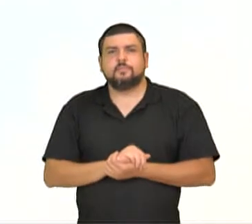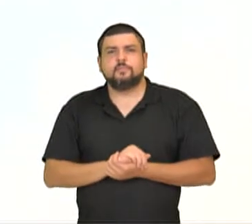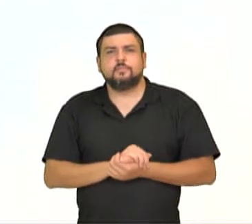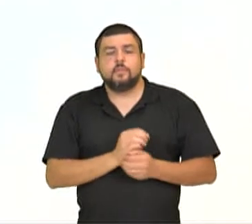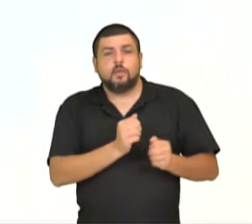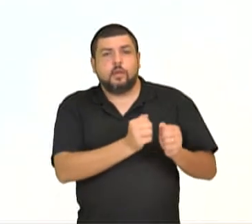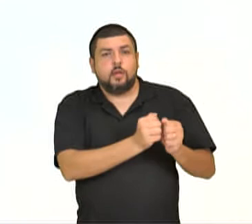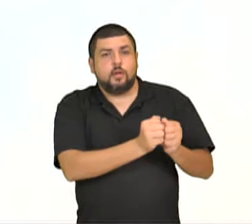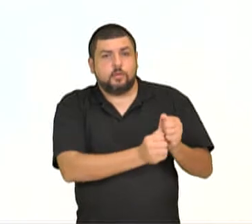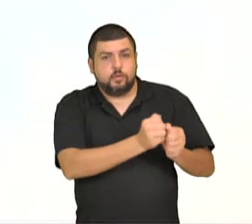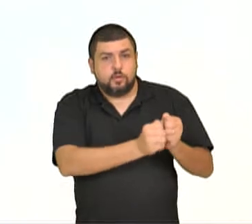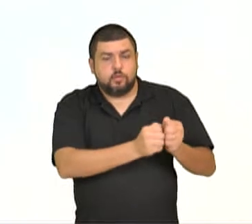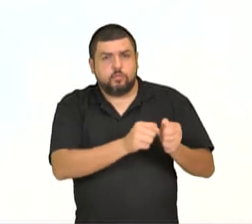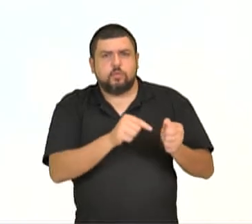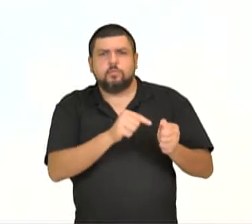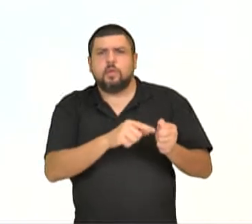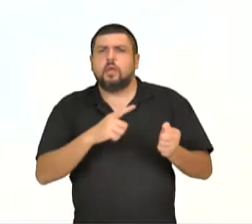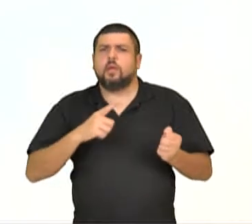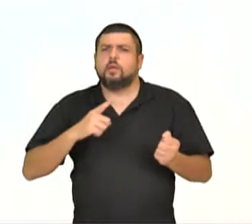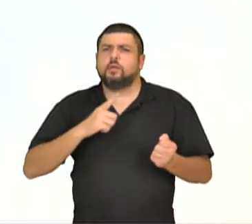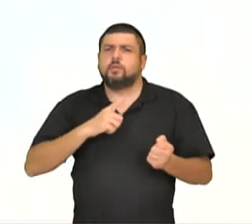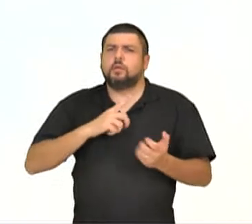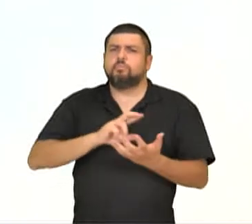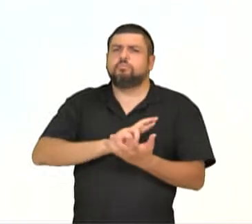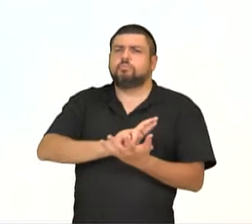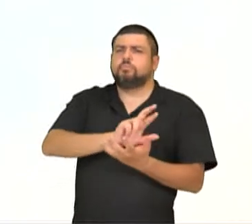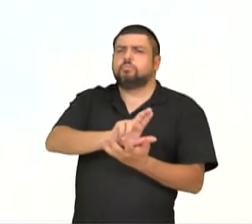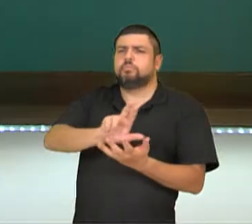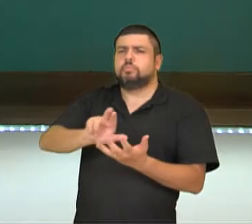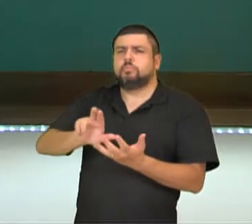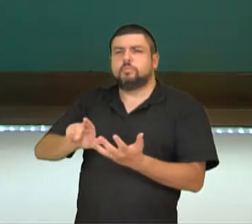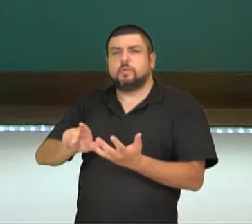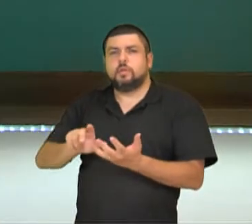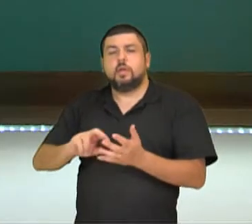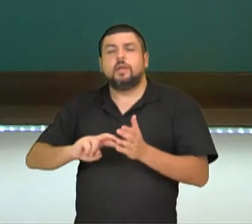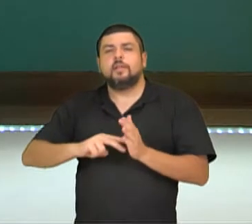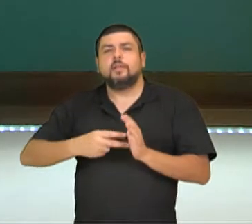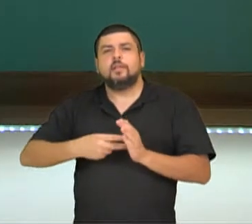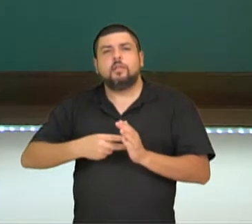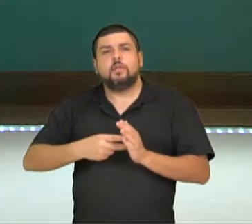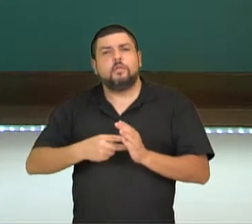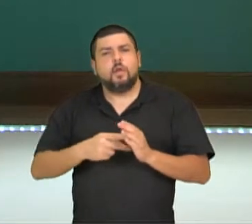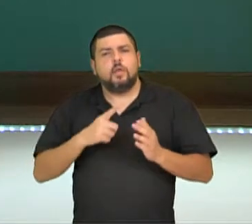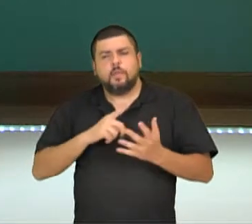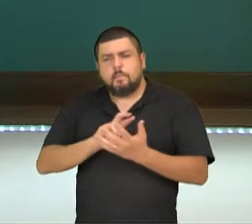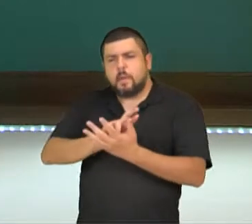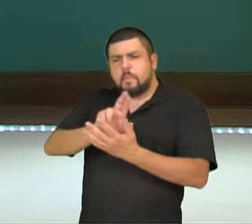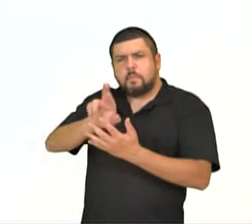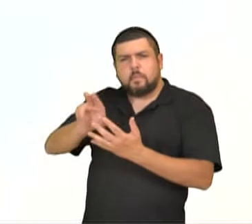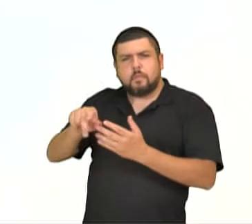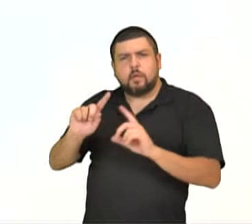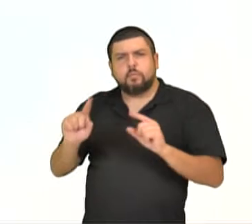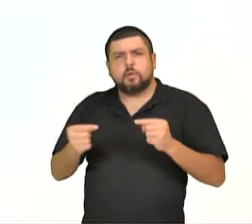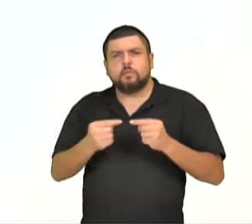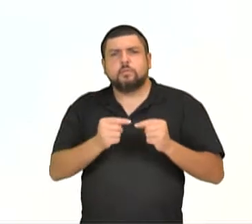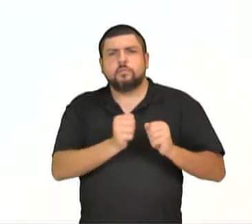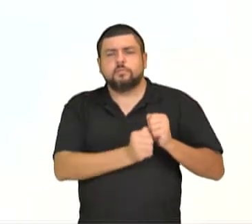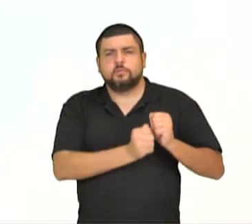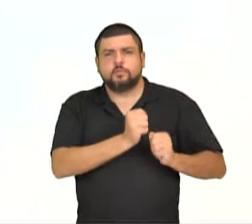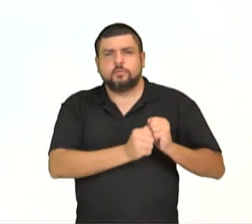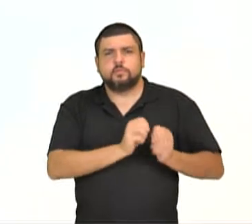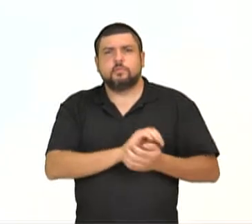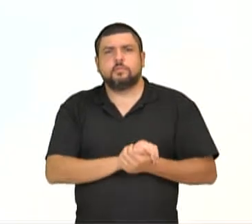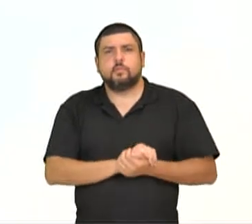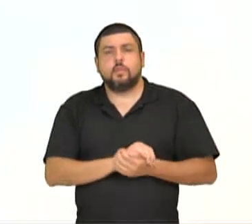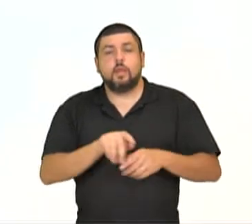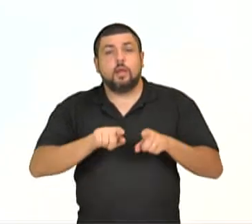é um alimento extremamente versátil. Versátil quer dizer que ele combina com vários outros alimentos. Ele também é consumido